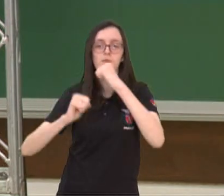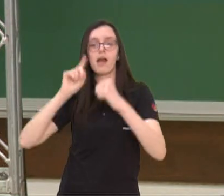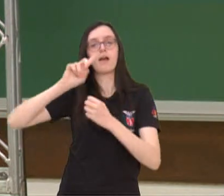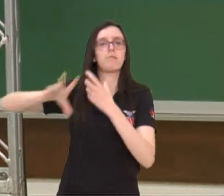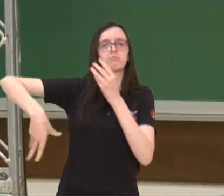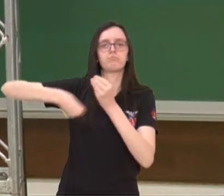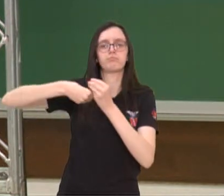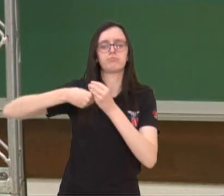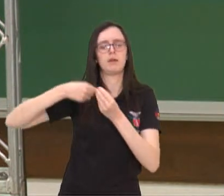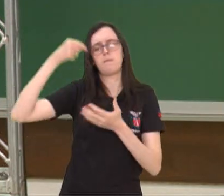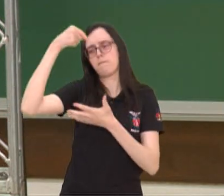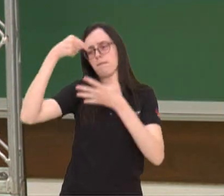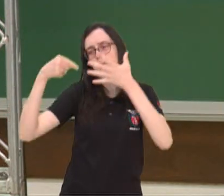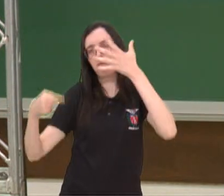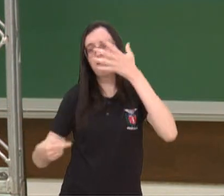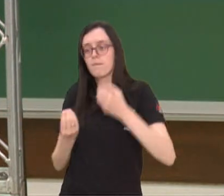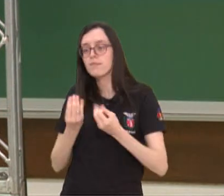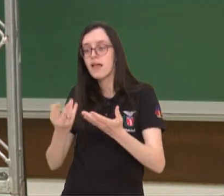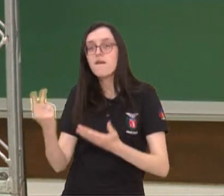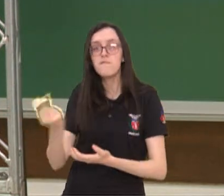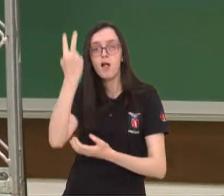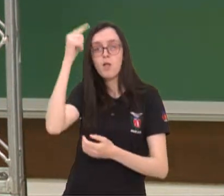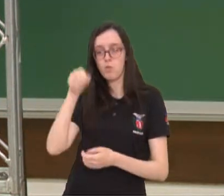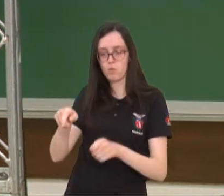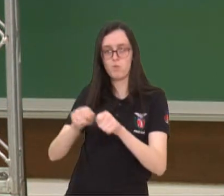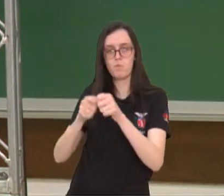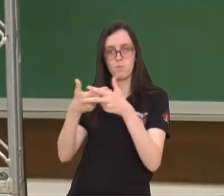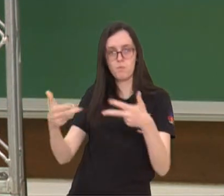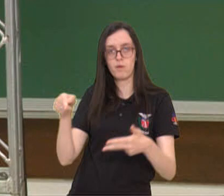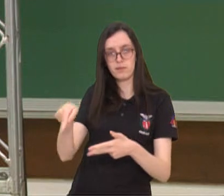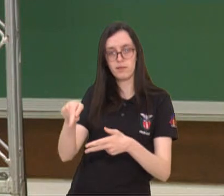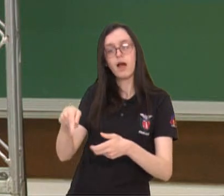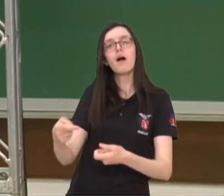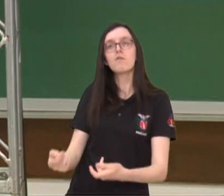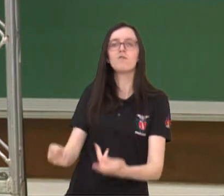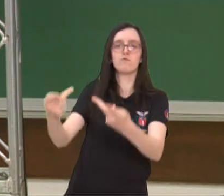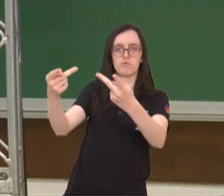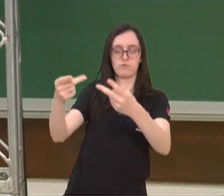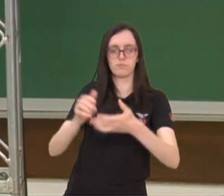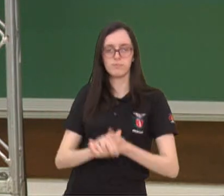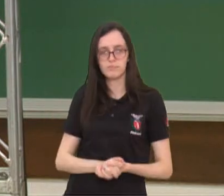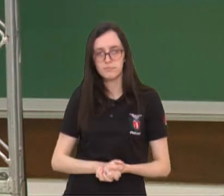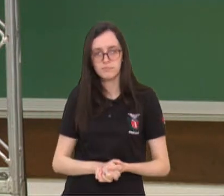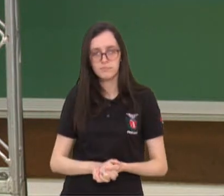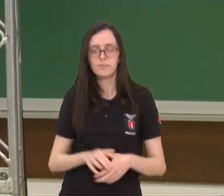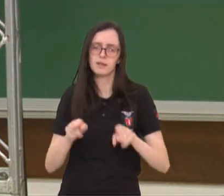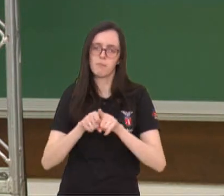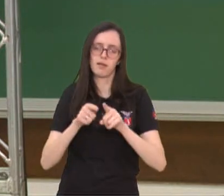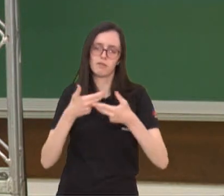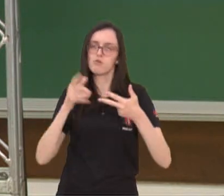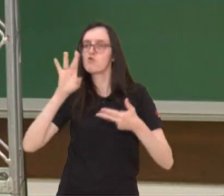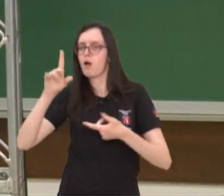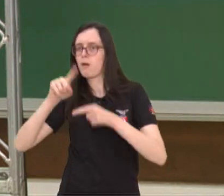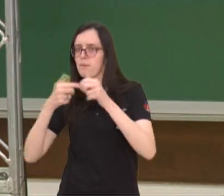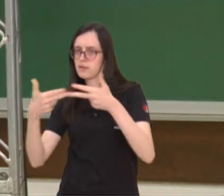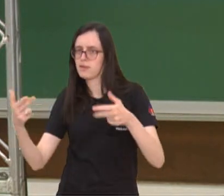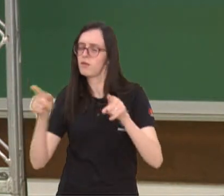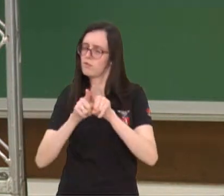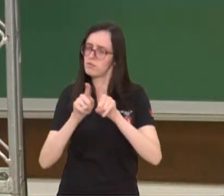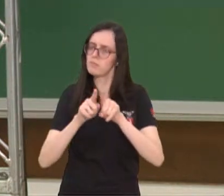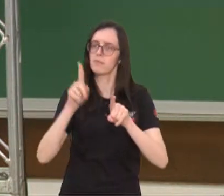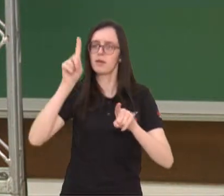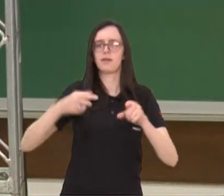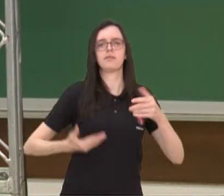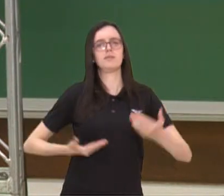agregar de valor à questão do produto e também de serviços, ok?